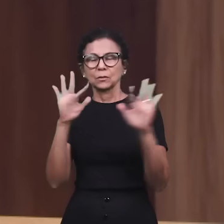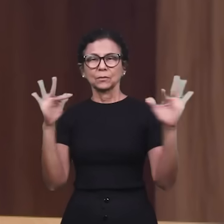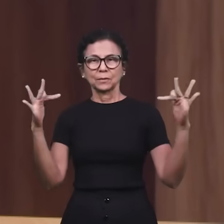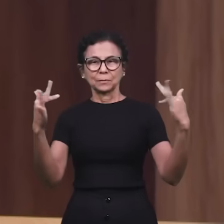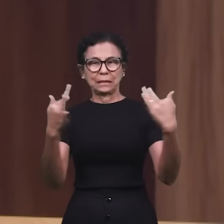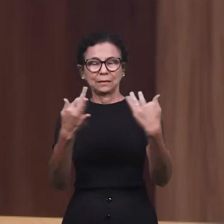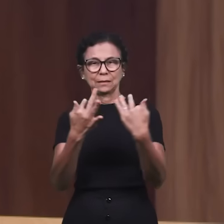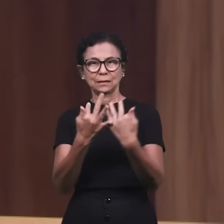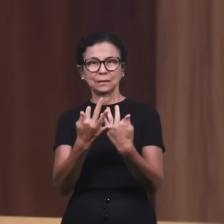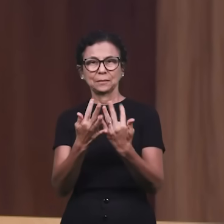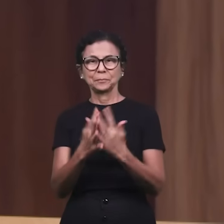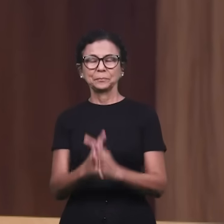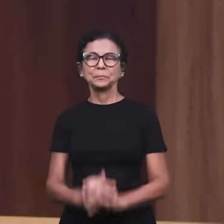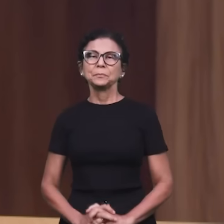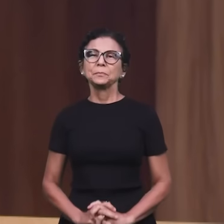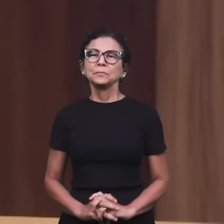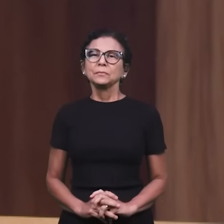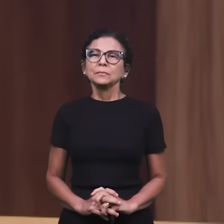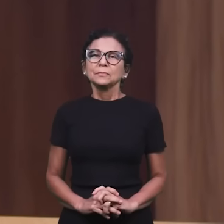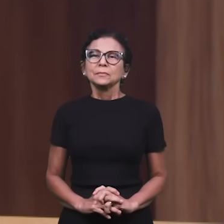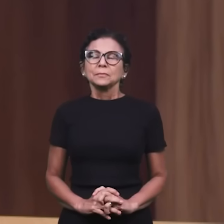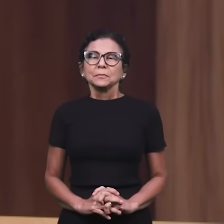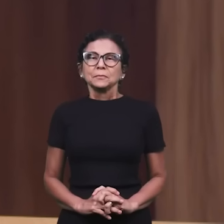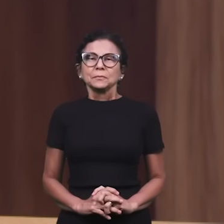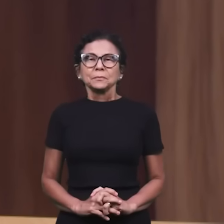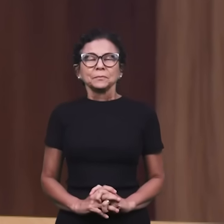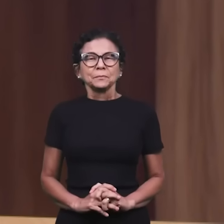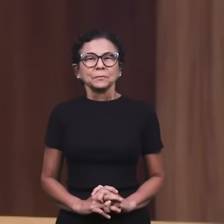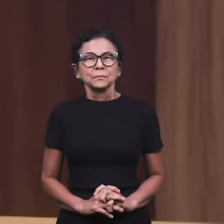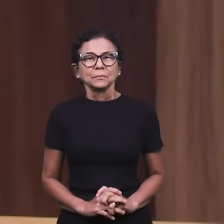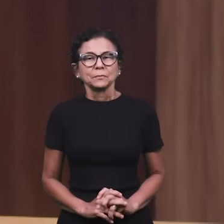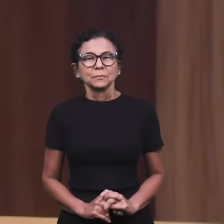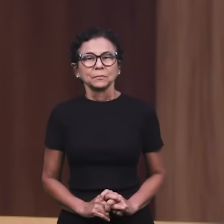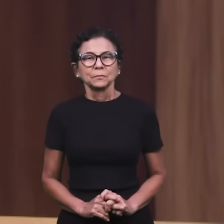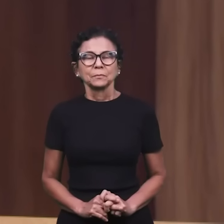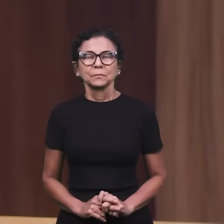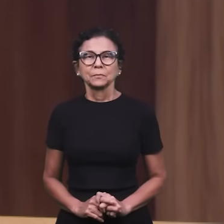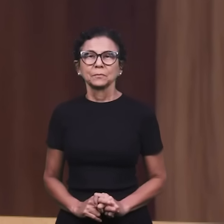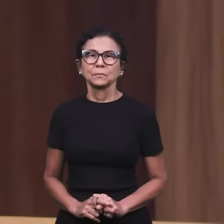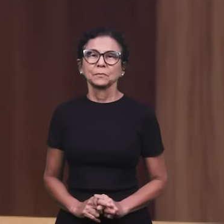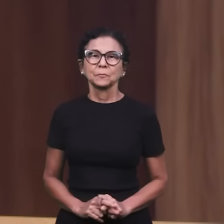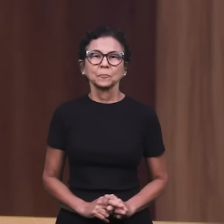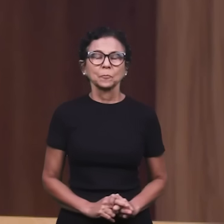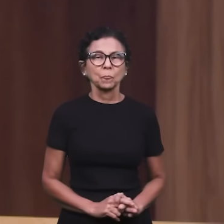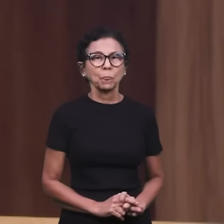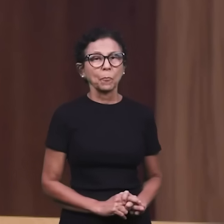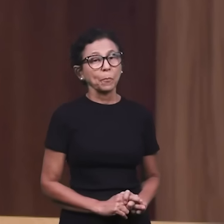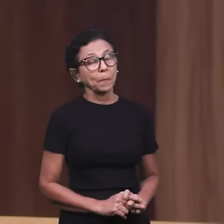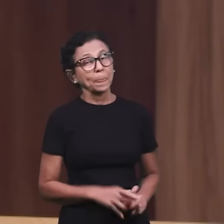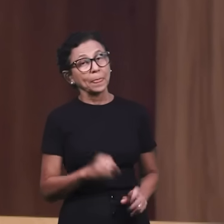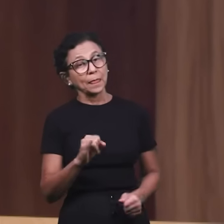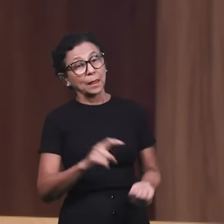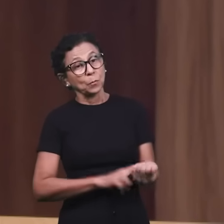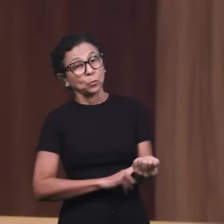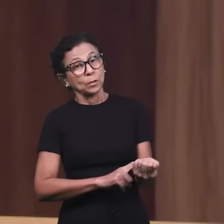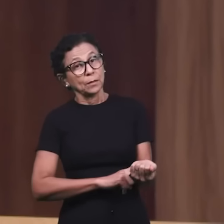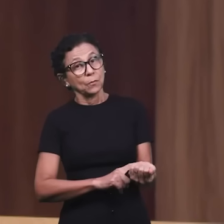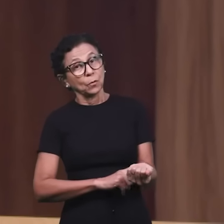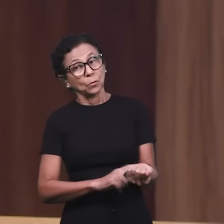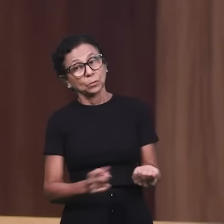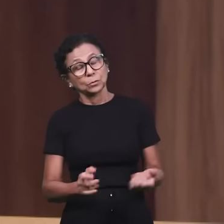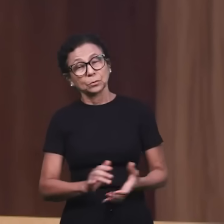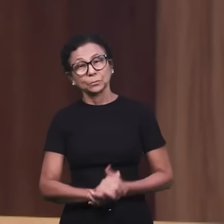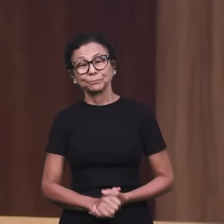é um Projeto de Deus. Encerramos deixando um conselho pastoral. Aqueles que são